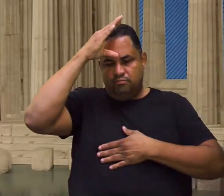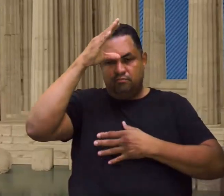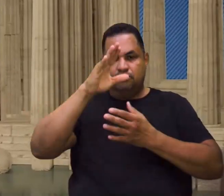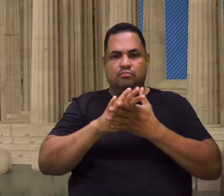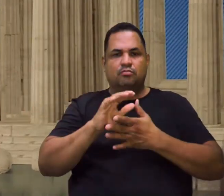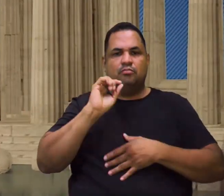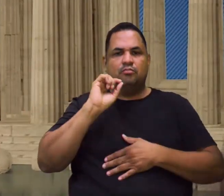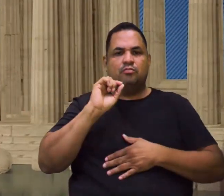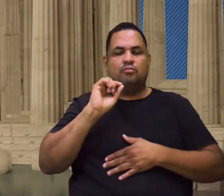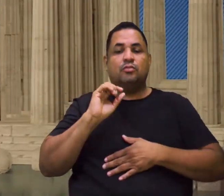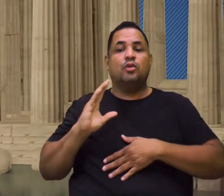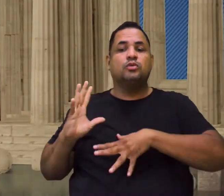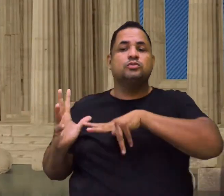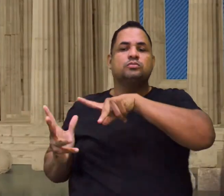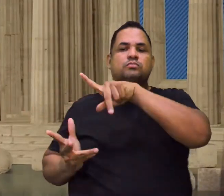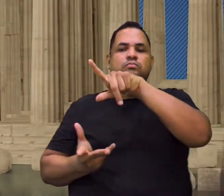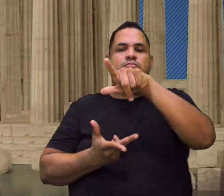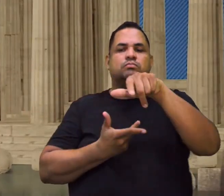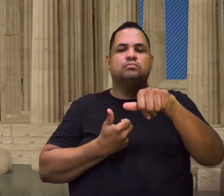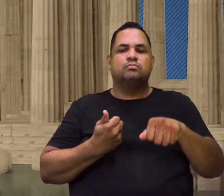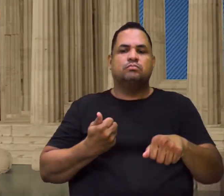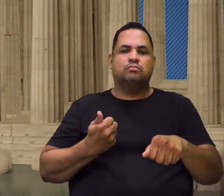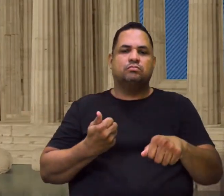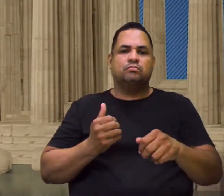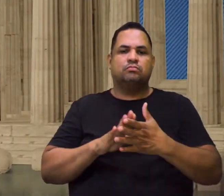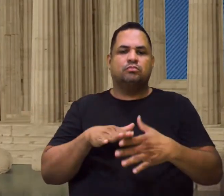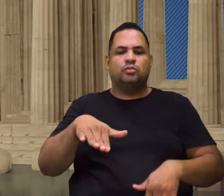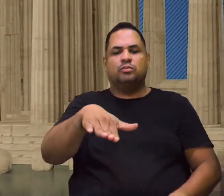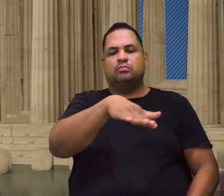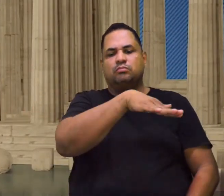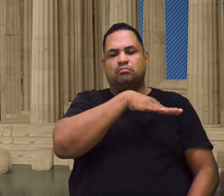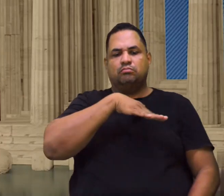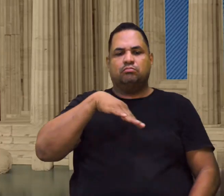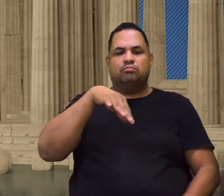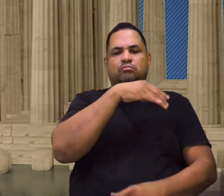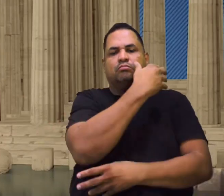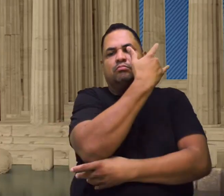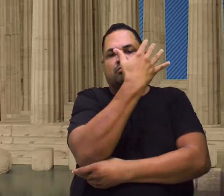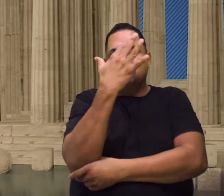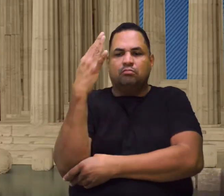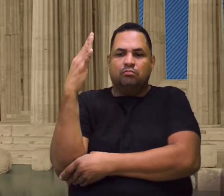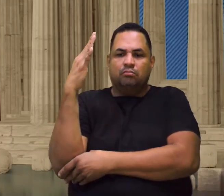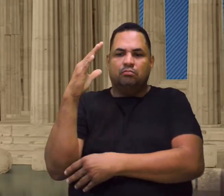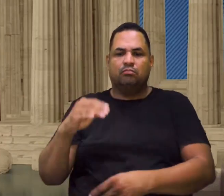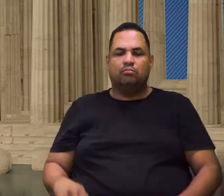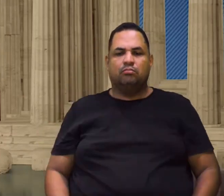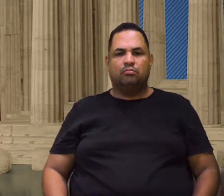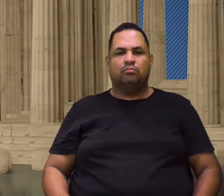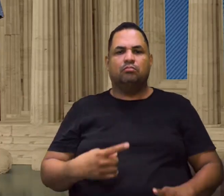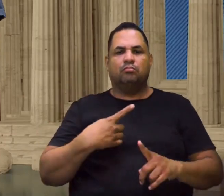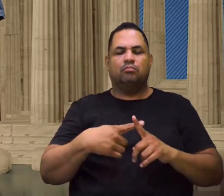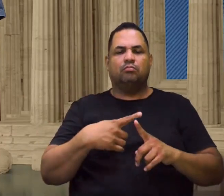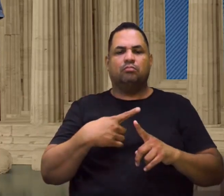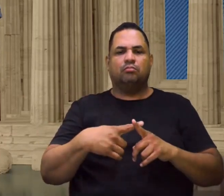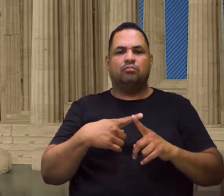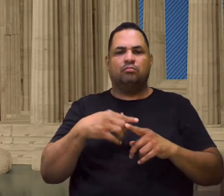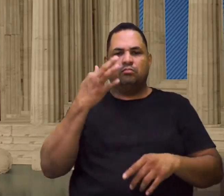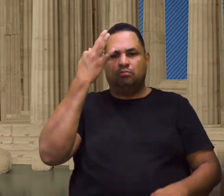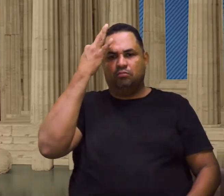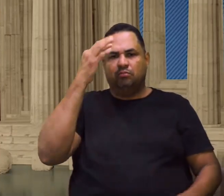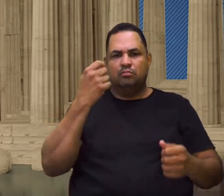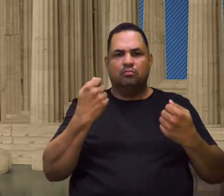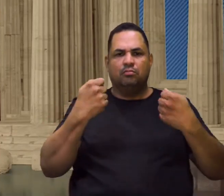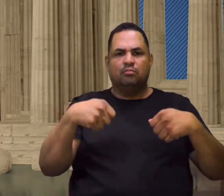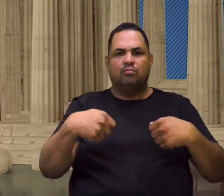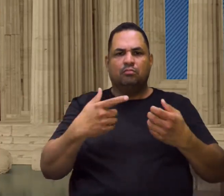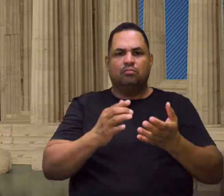sobre o nosso planeta, sobre o meio ambiente. Isso é legal também. Olha só que a filosofia, ela